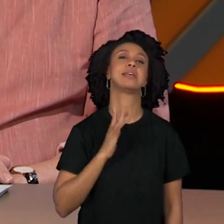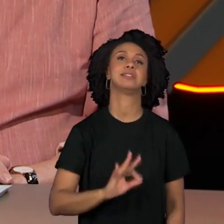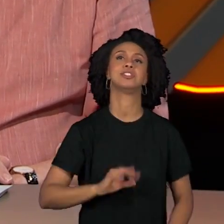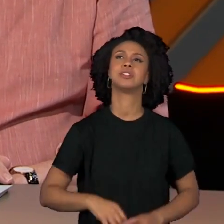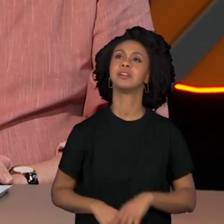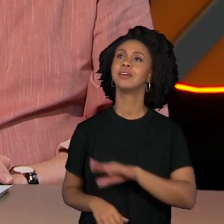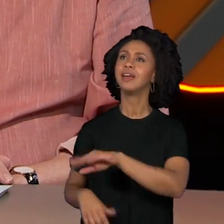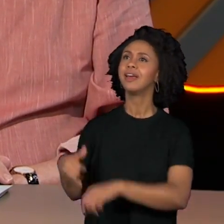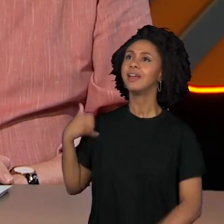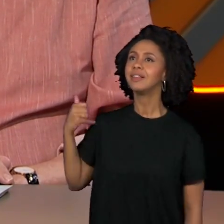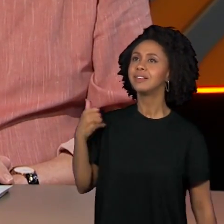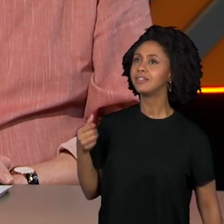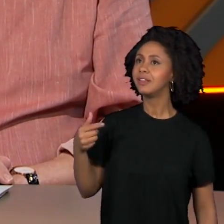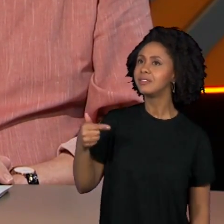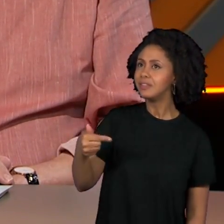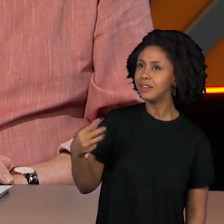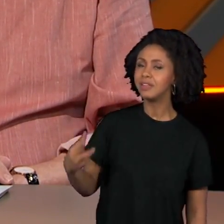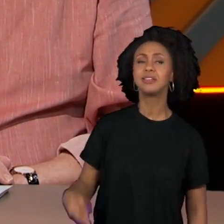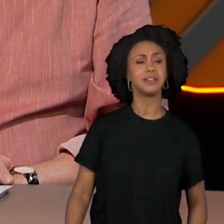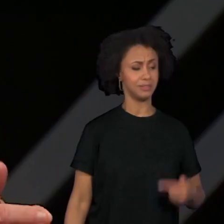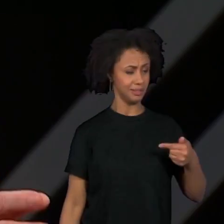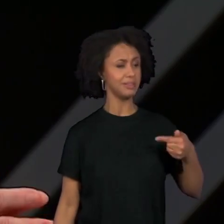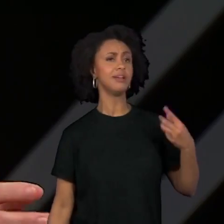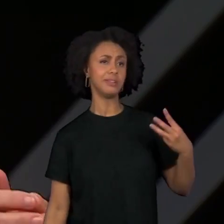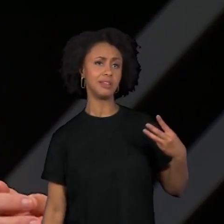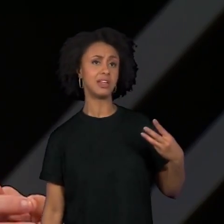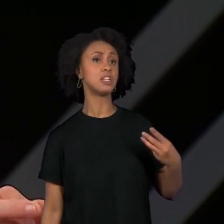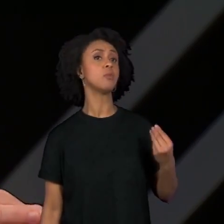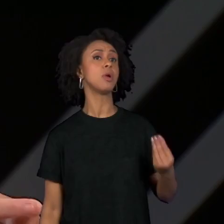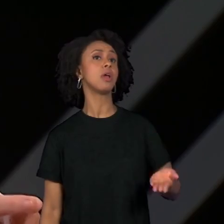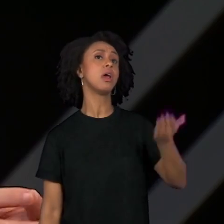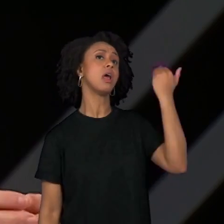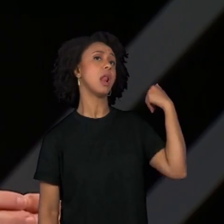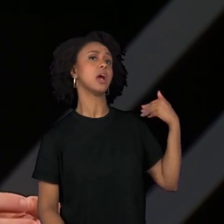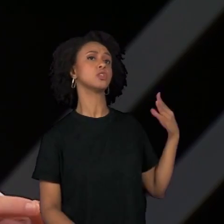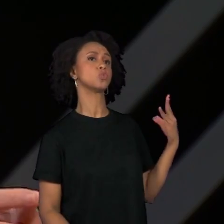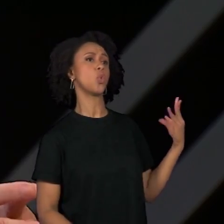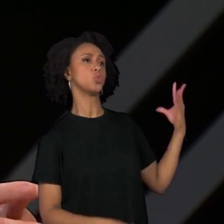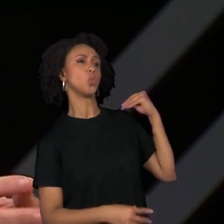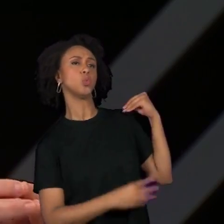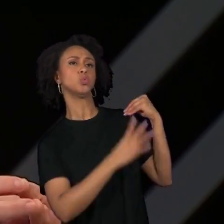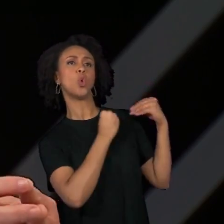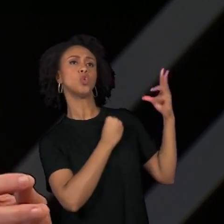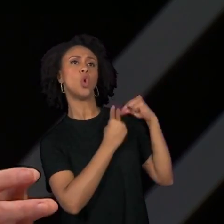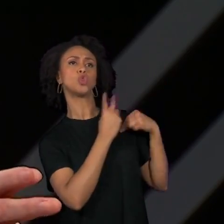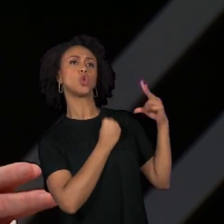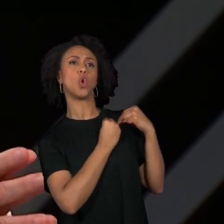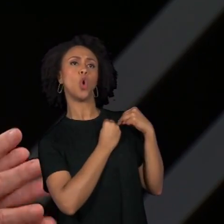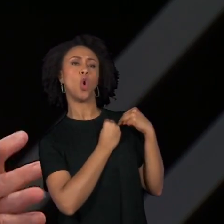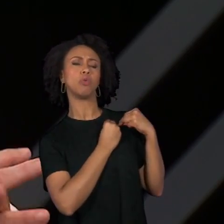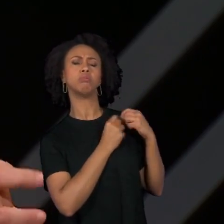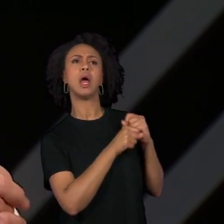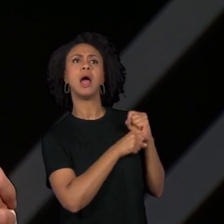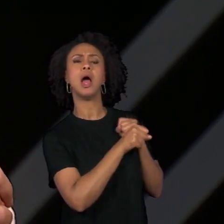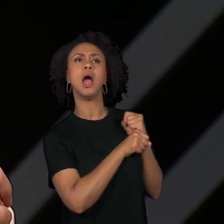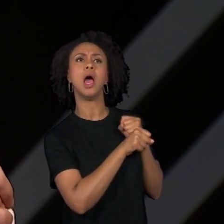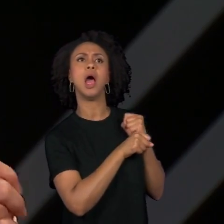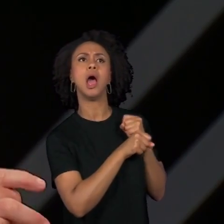Aos 73 anos. 73 anos, porque a mim foi negado. Foi negado durante muito tempo.